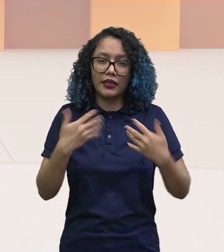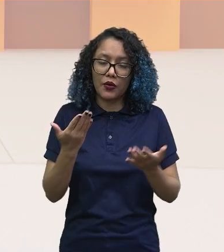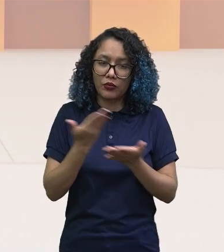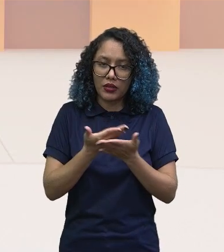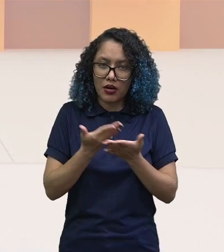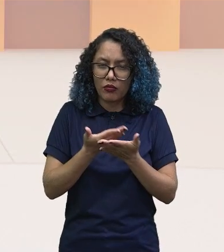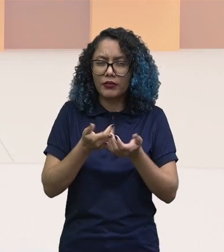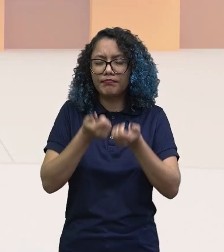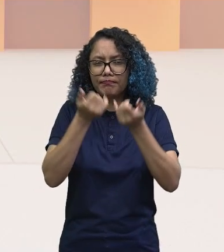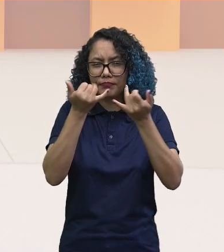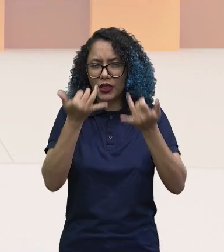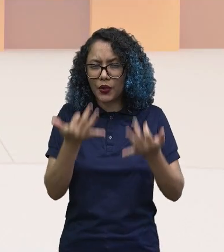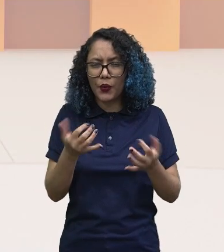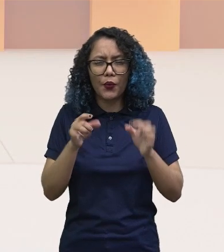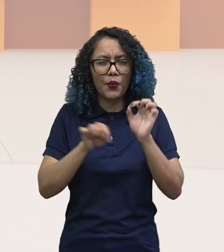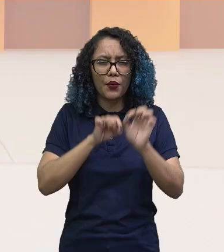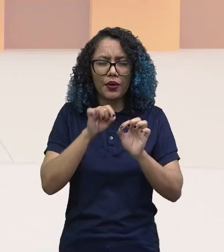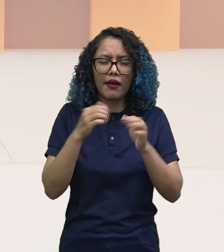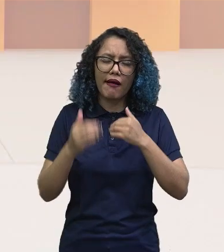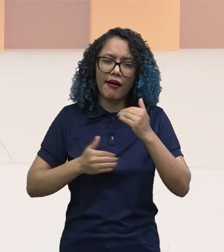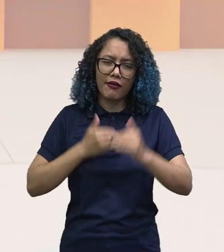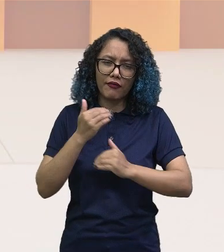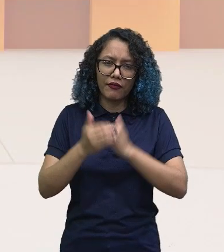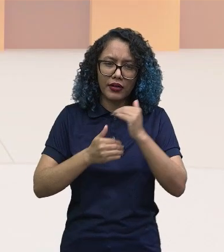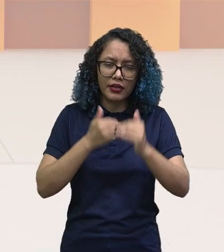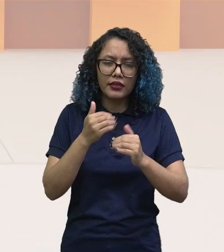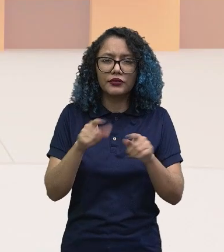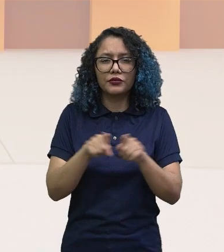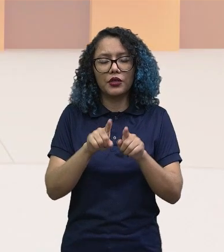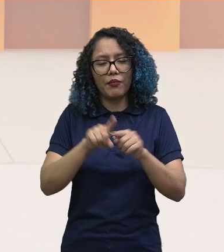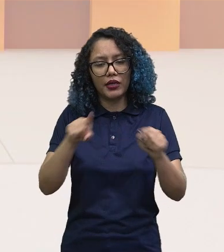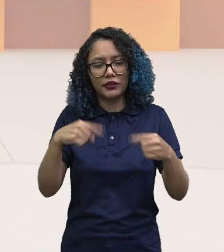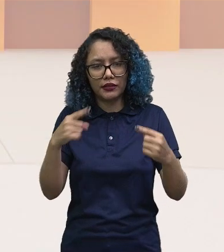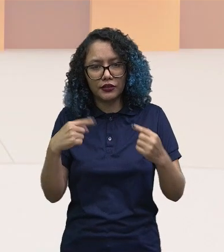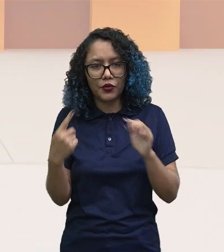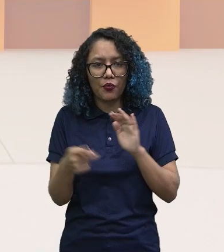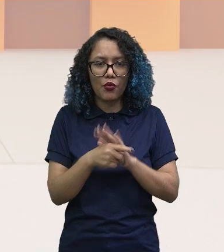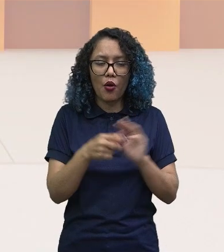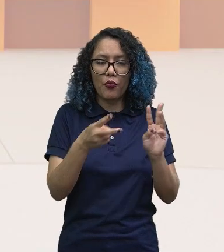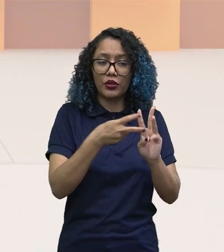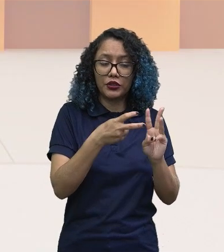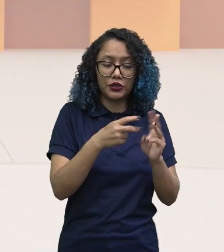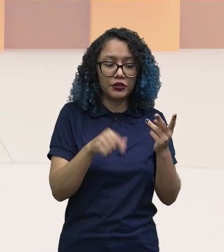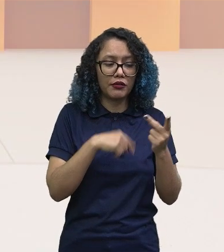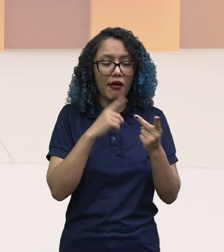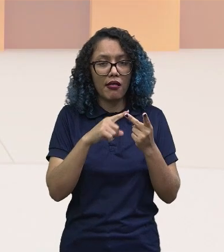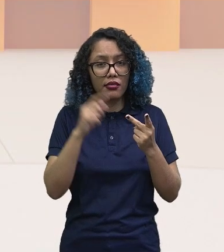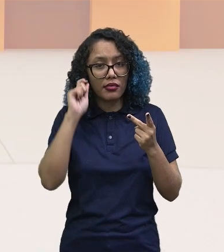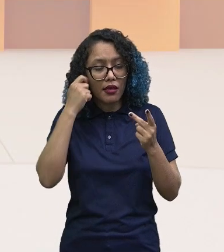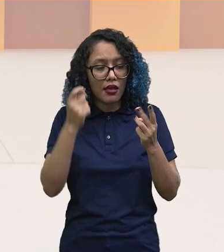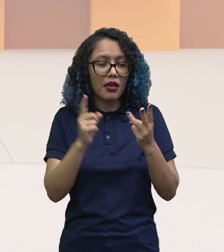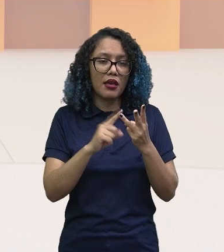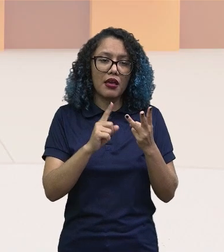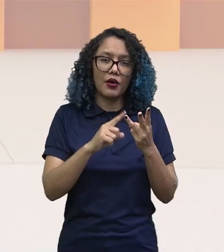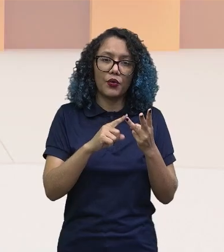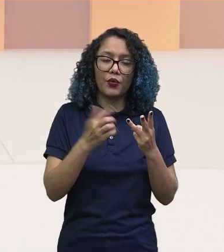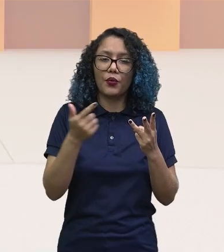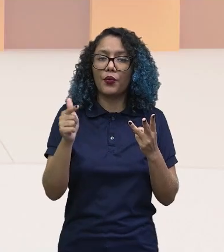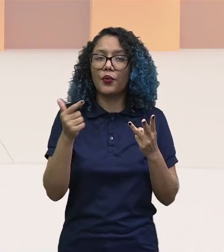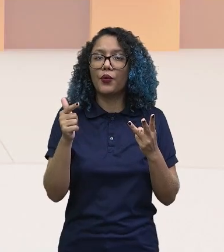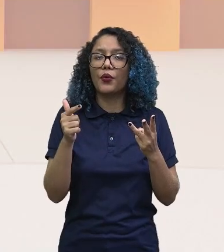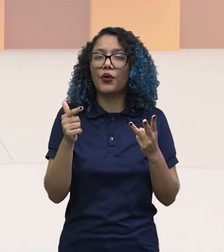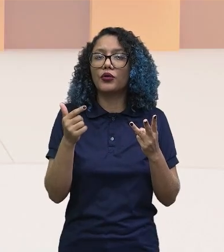nós observamos, né, os avanços, os desafios do movimento indígena, do movimento negro, do